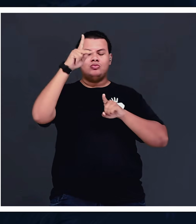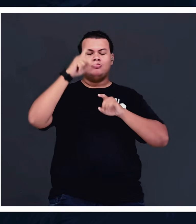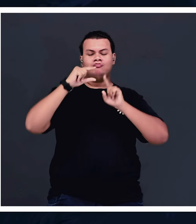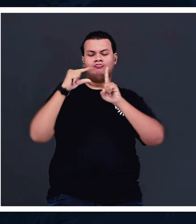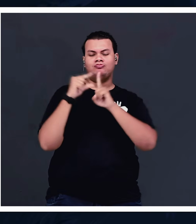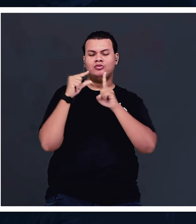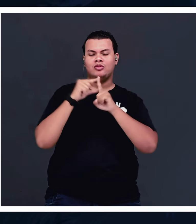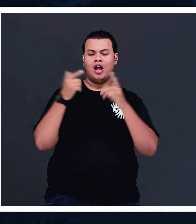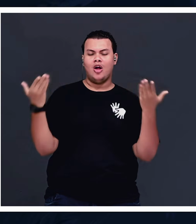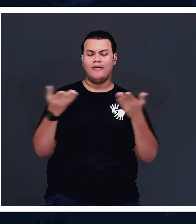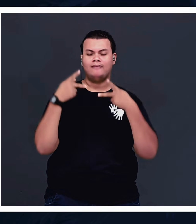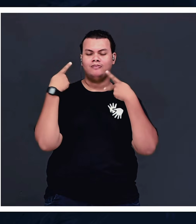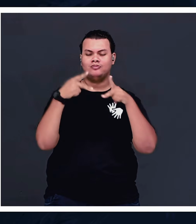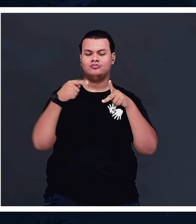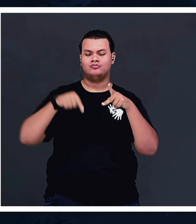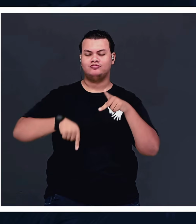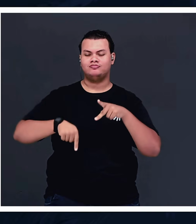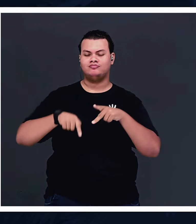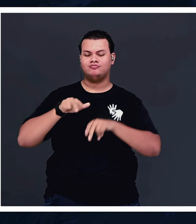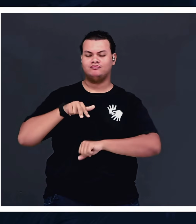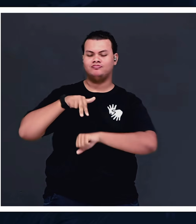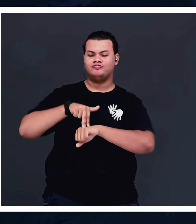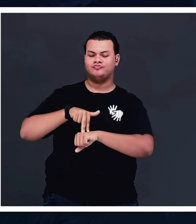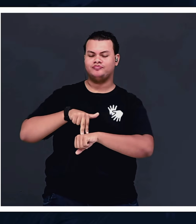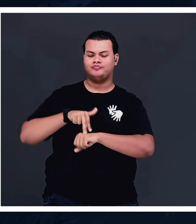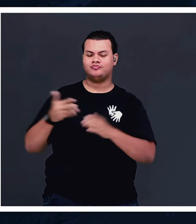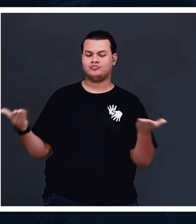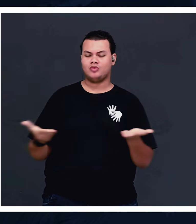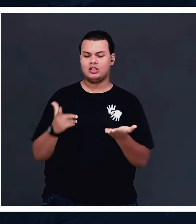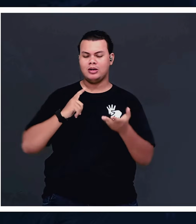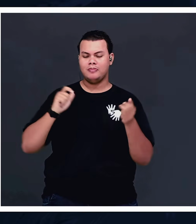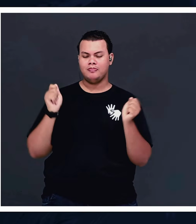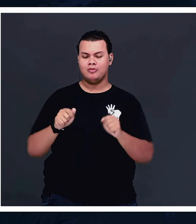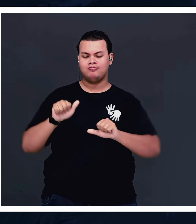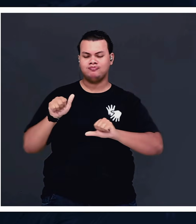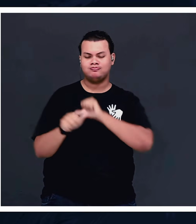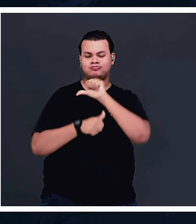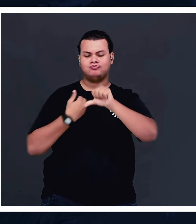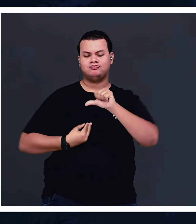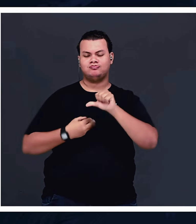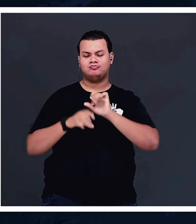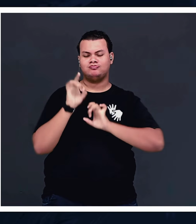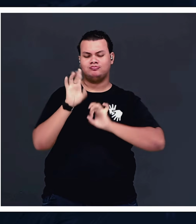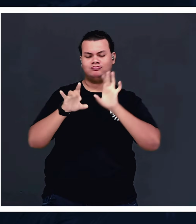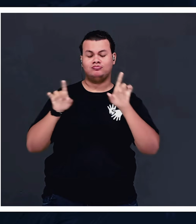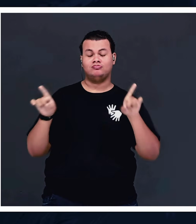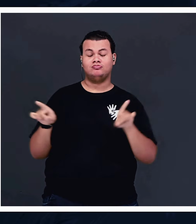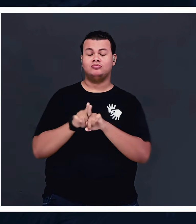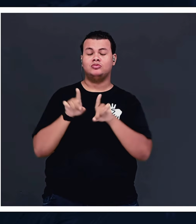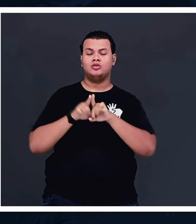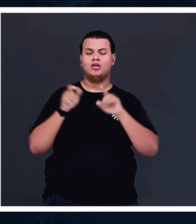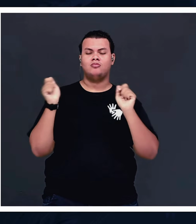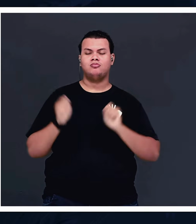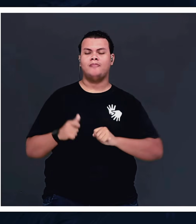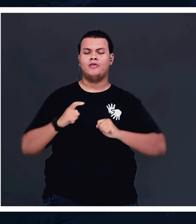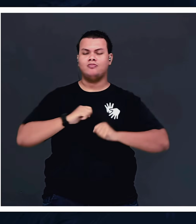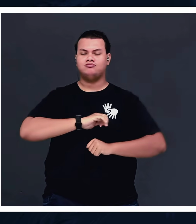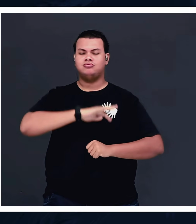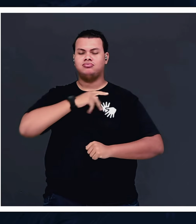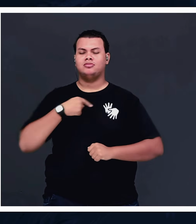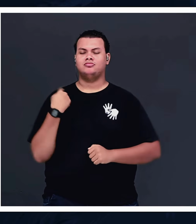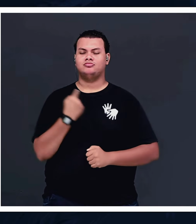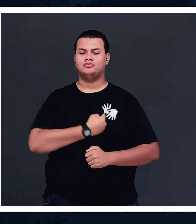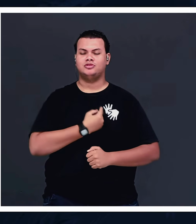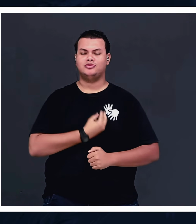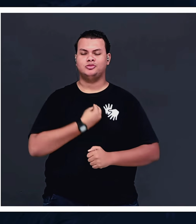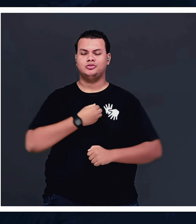palavra está sendo ministrada nesse altar, meu Pai. Que haja transformação de vida, que haja, meu Deus, transbordo em nossas vidas,